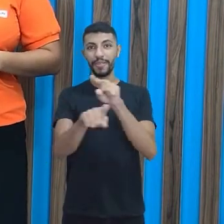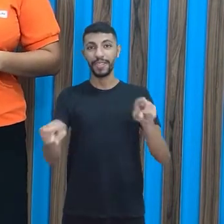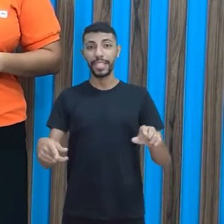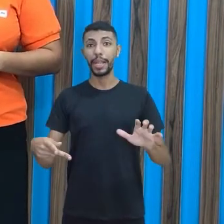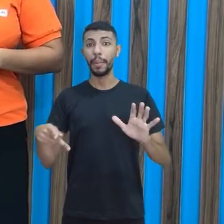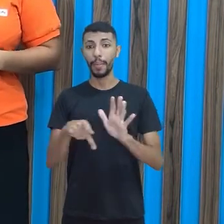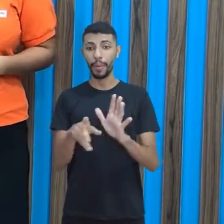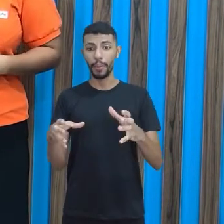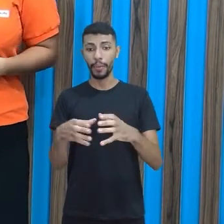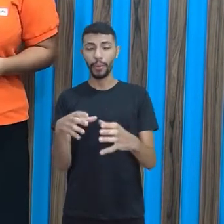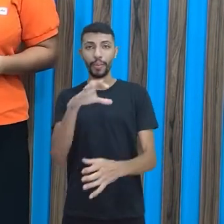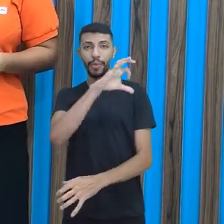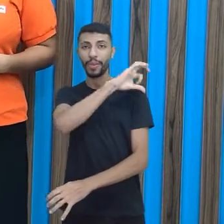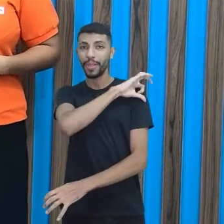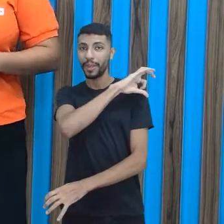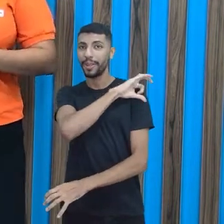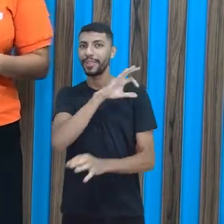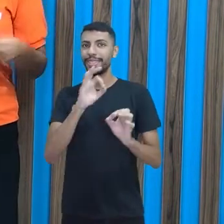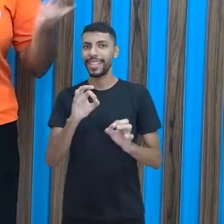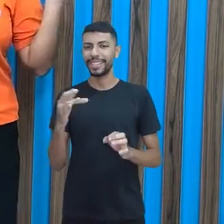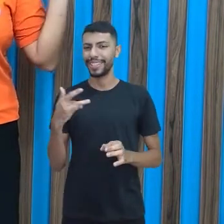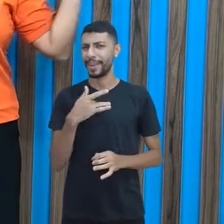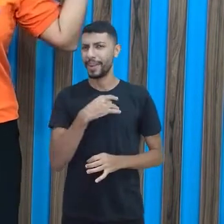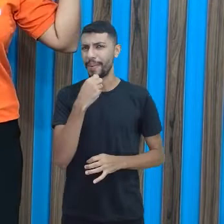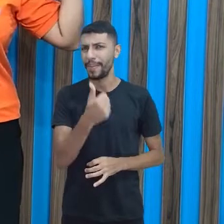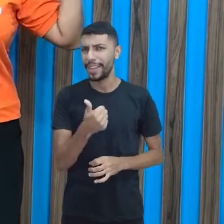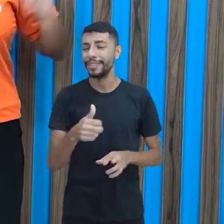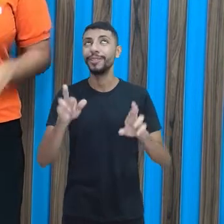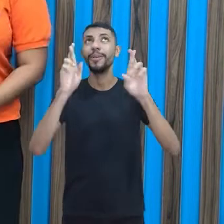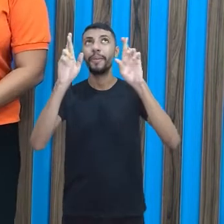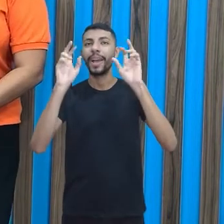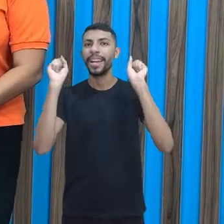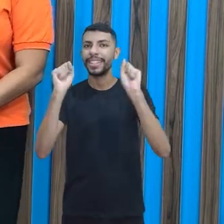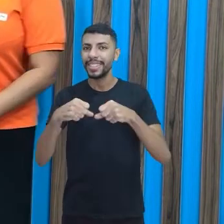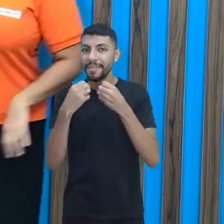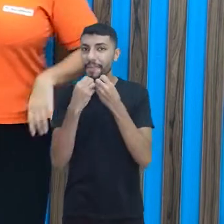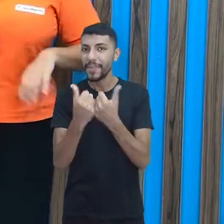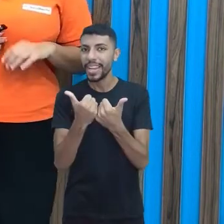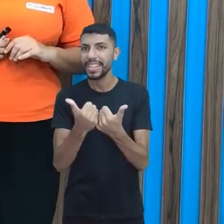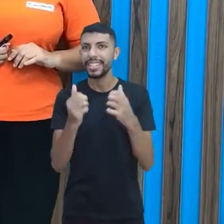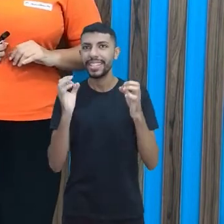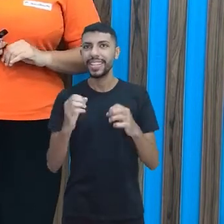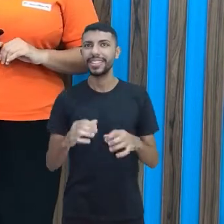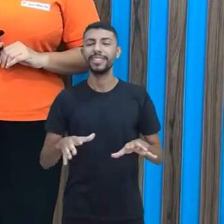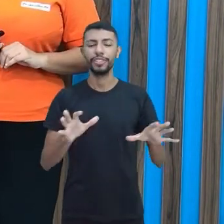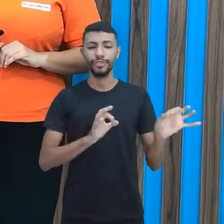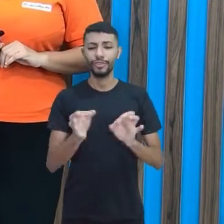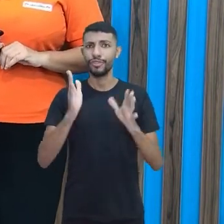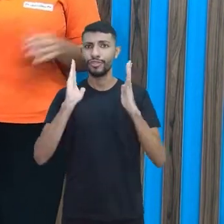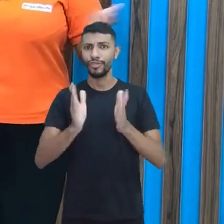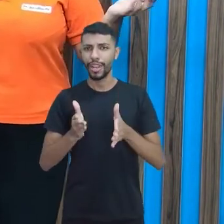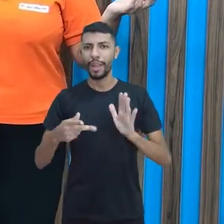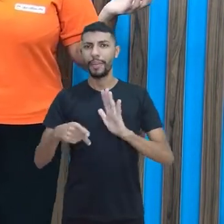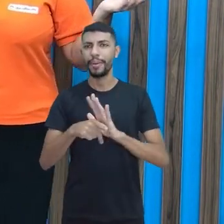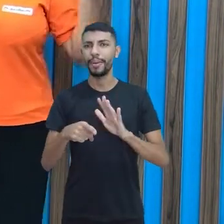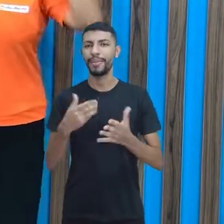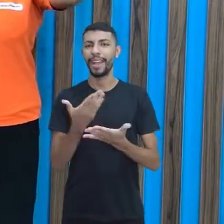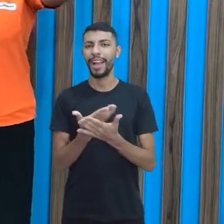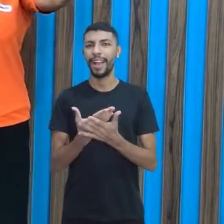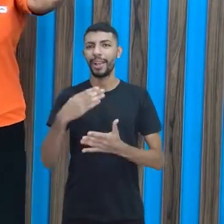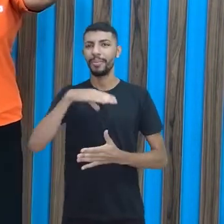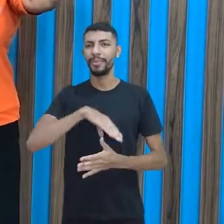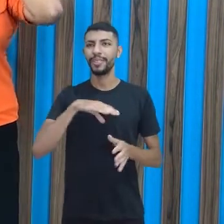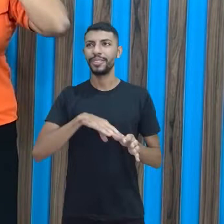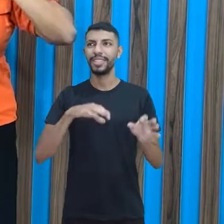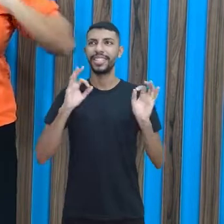ano. Como vocês estão? Espero que muito bem e prontos para mais uma aula de língua portuguesa. Como sempre, estou o